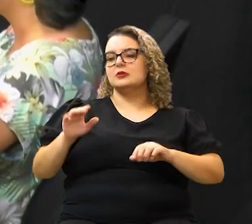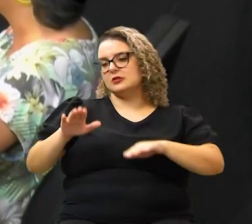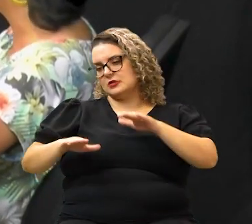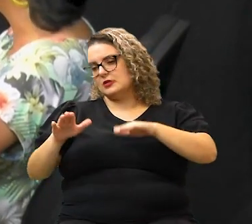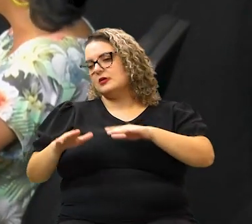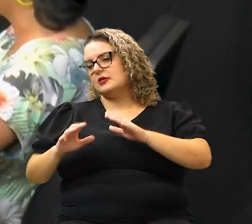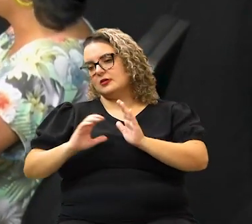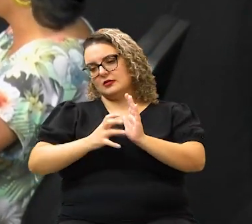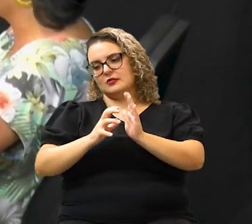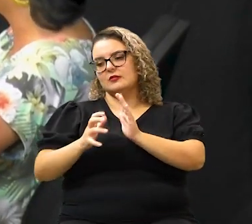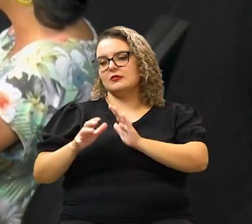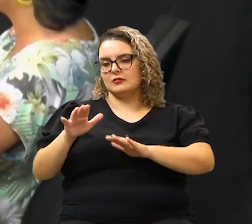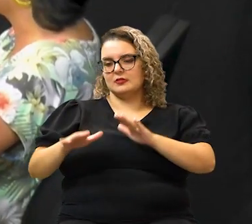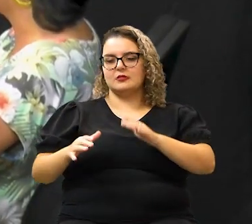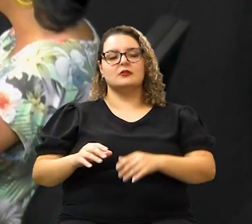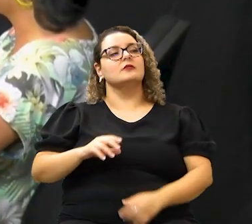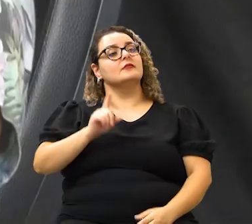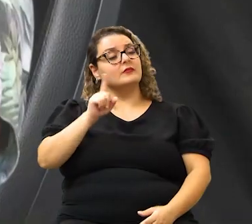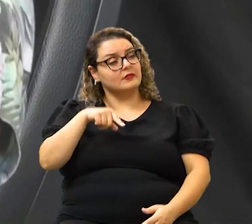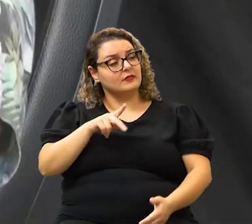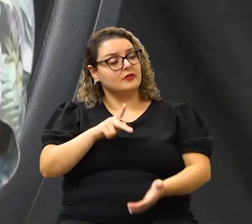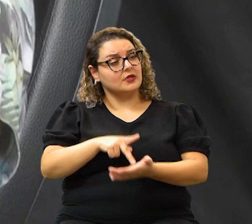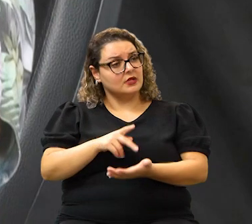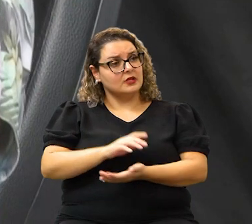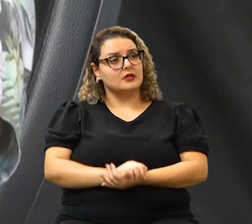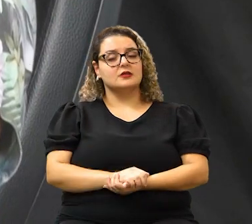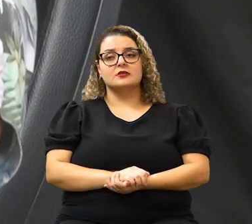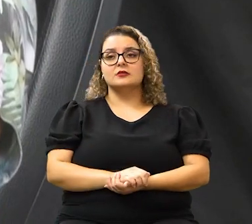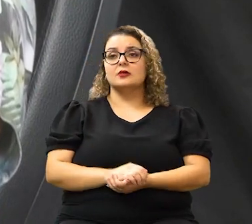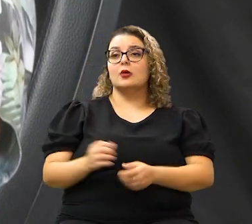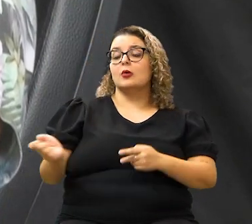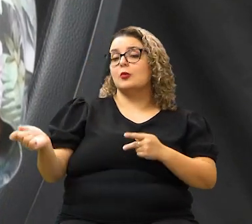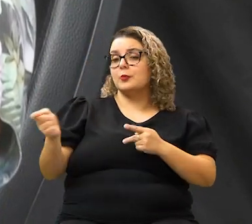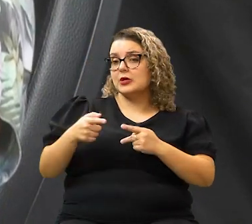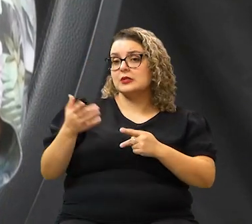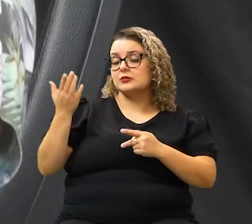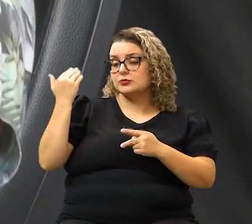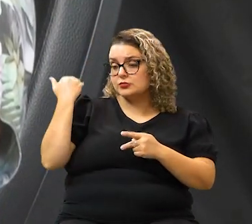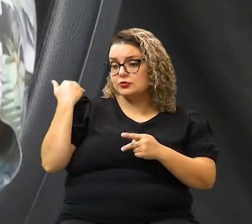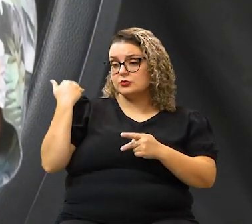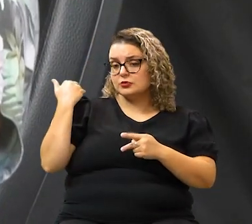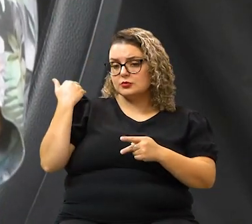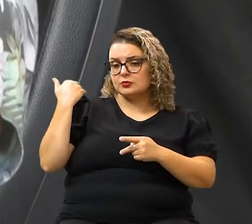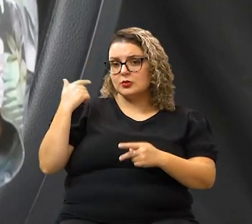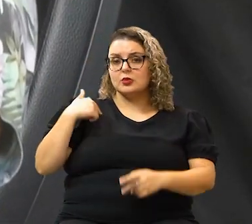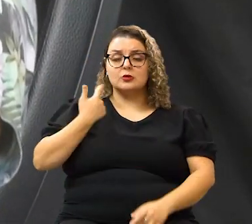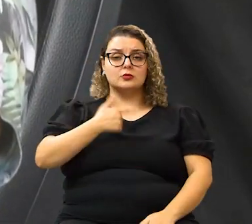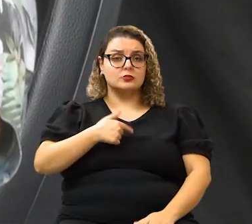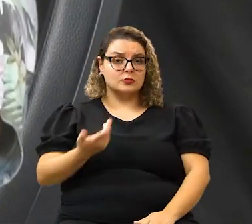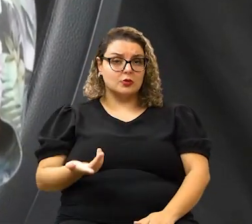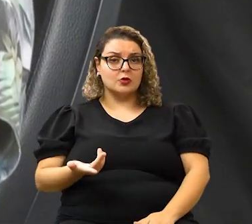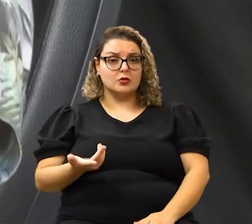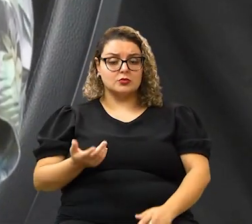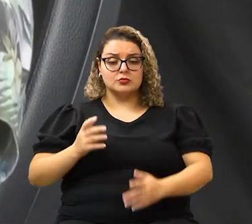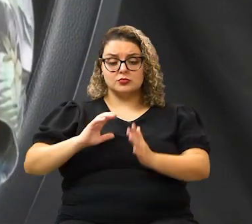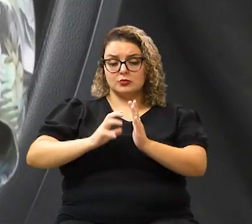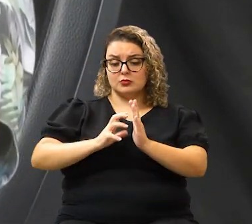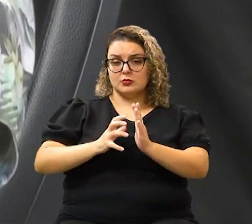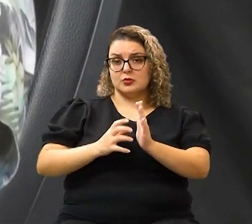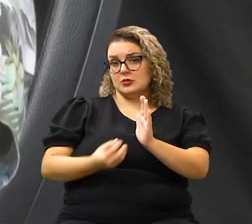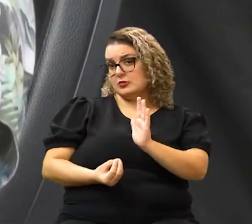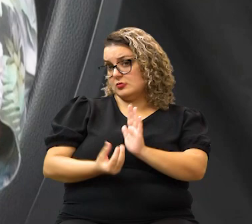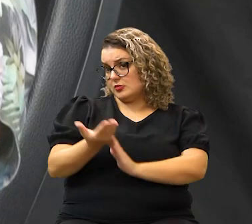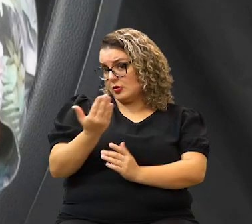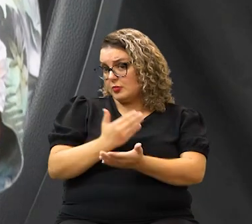Jura? Porque, assim, o PSOL, na época, nós estávamos um partido que estava surgindo. Sim. E o PSOL, ele sempre